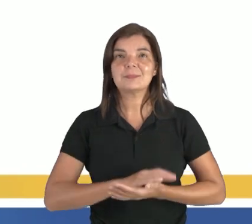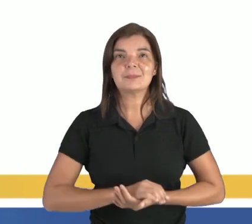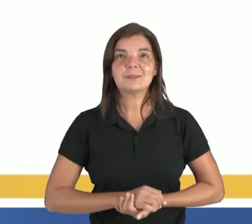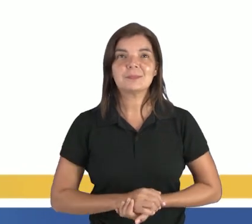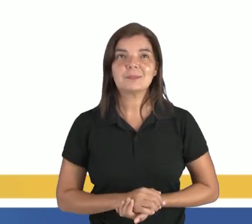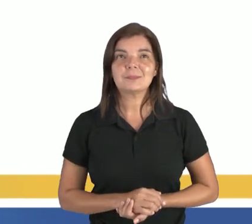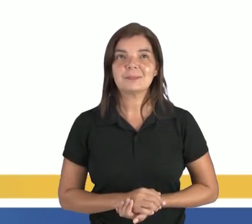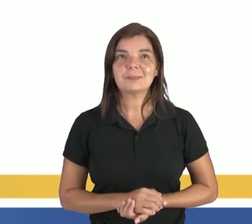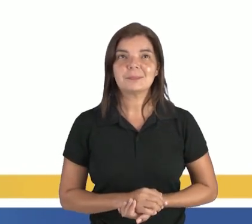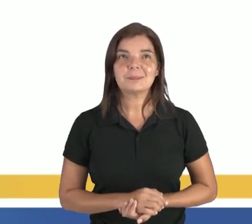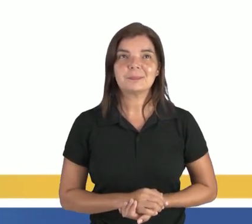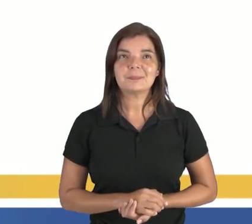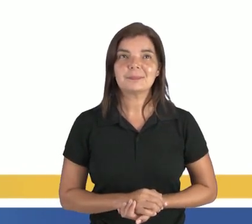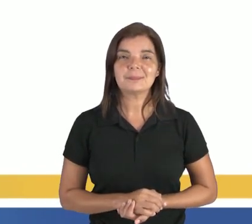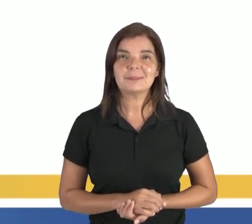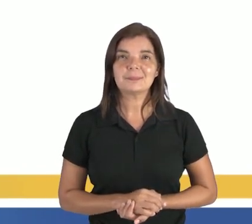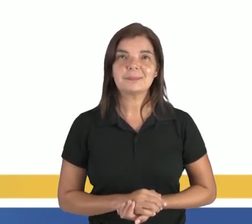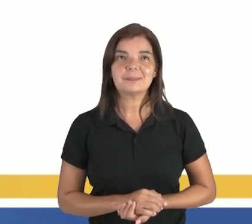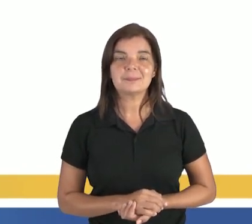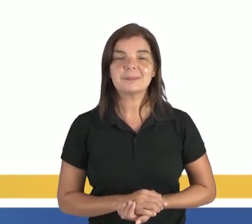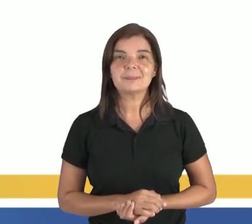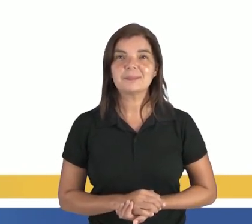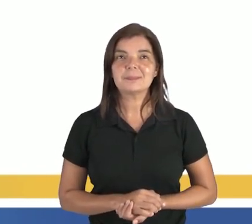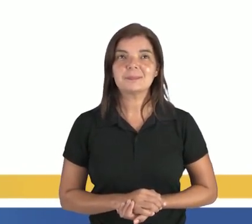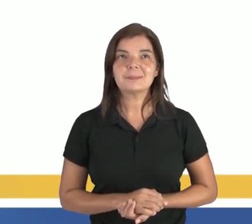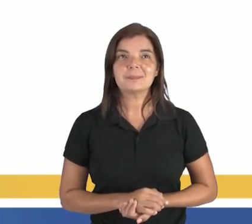more or too 50 years old.